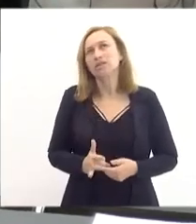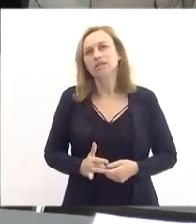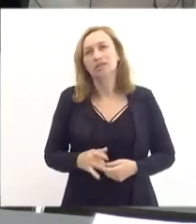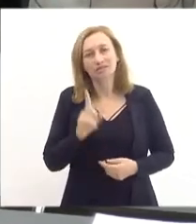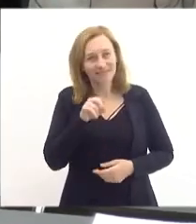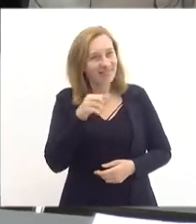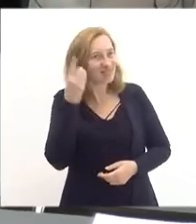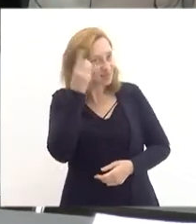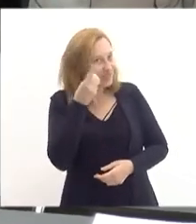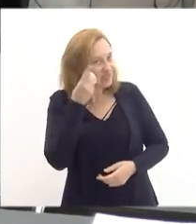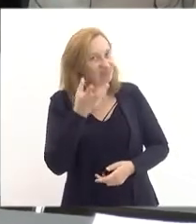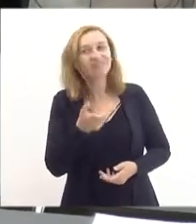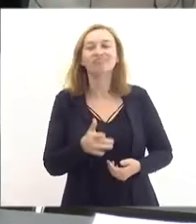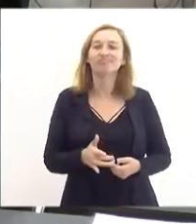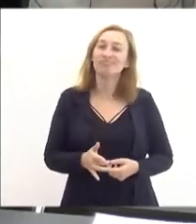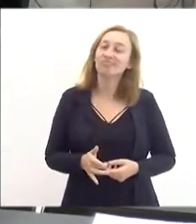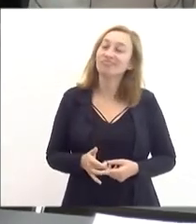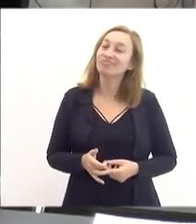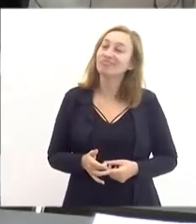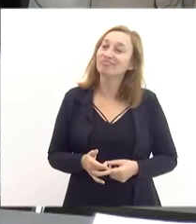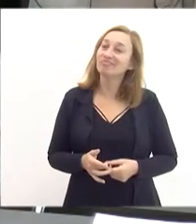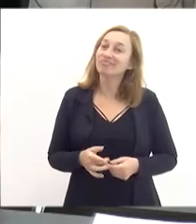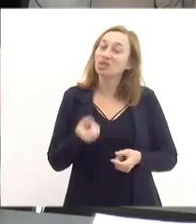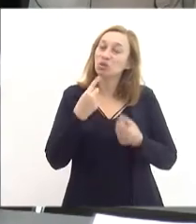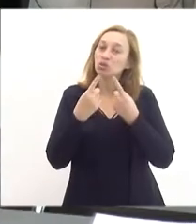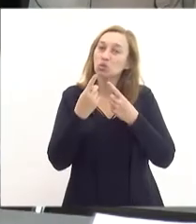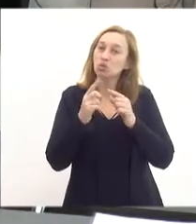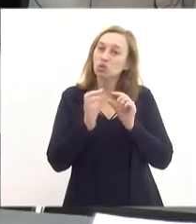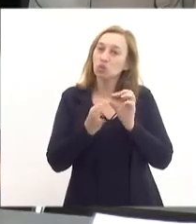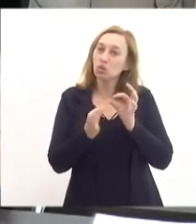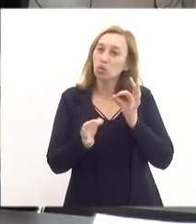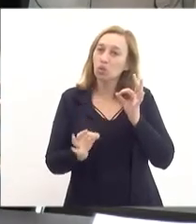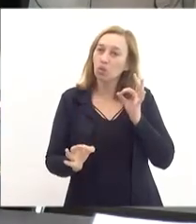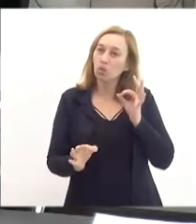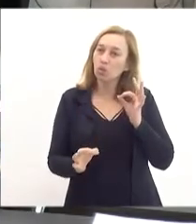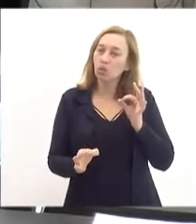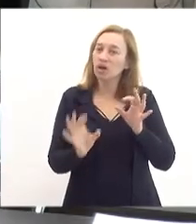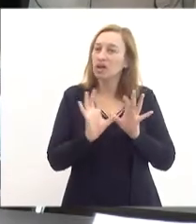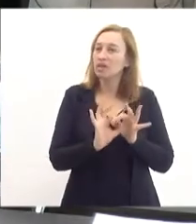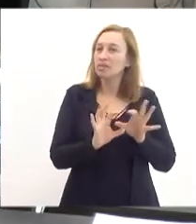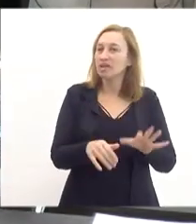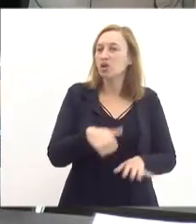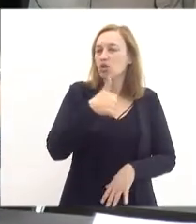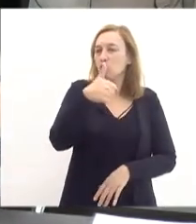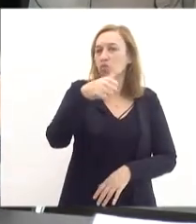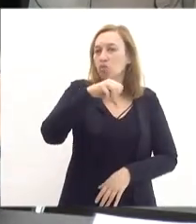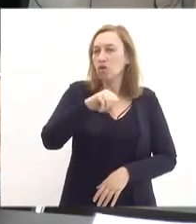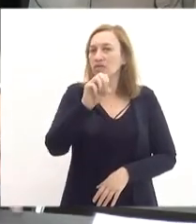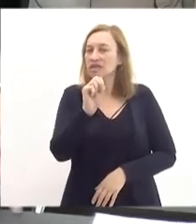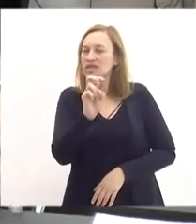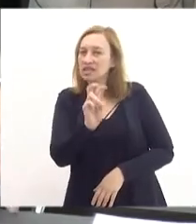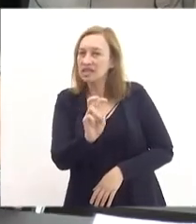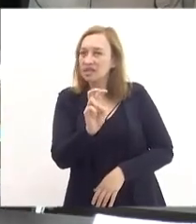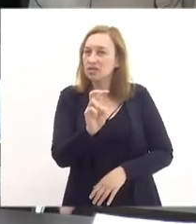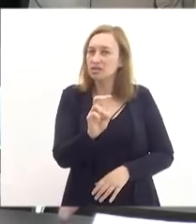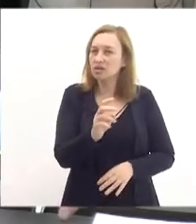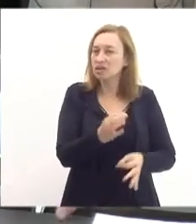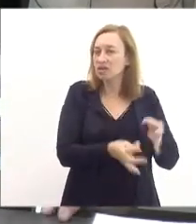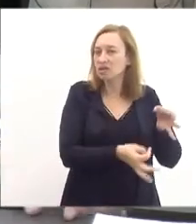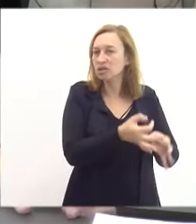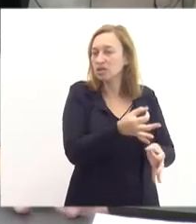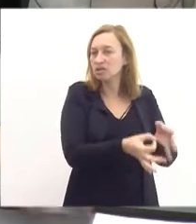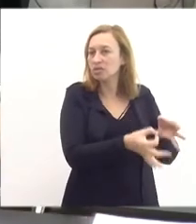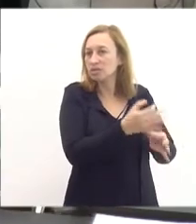deputado, que foi uma discussão muito grande, que era a deliberação 95 do Tribunal de Contas, que